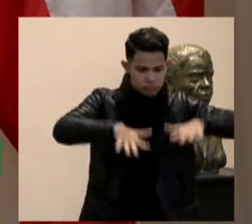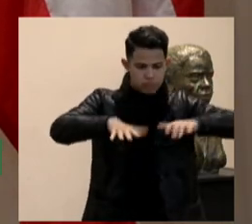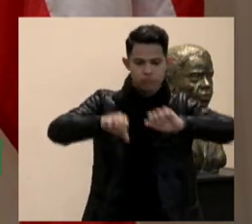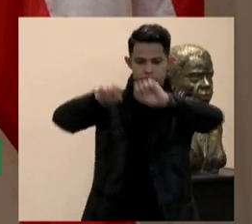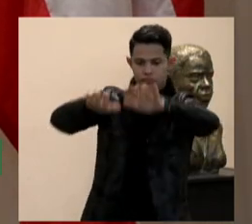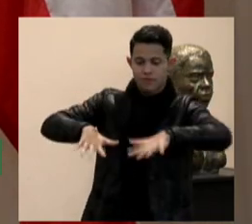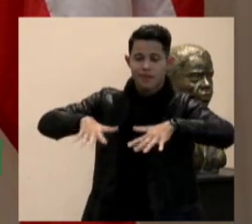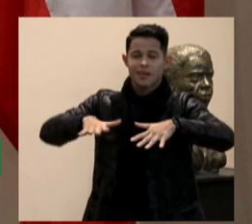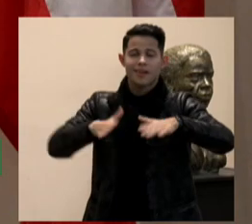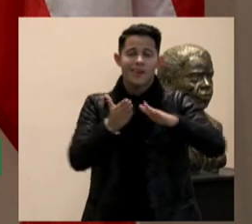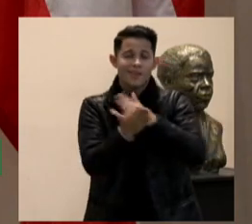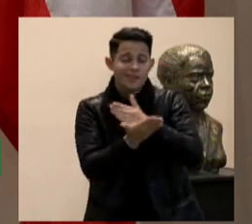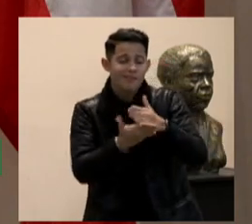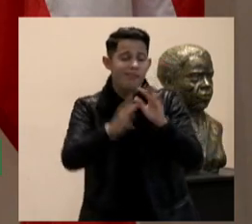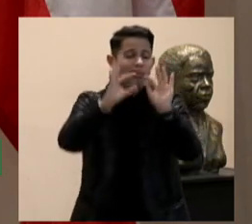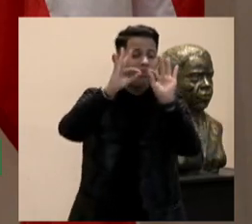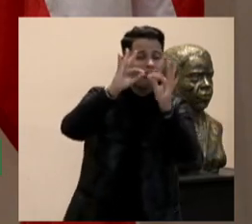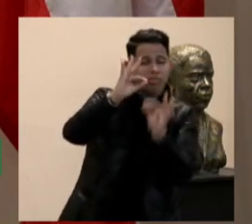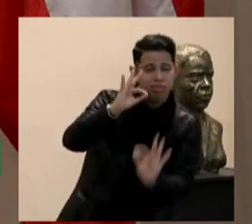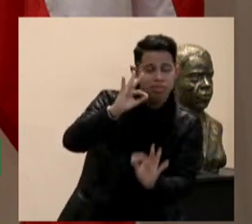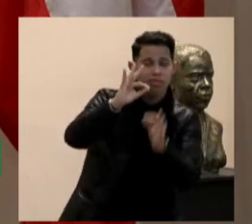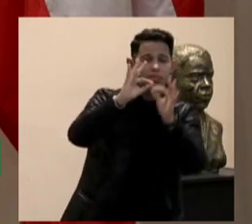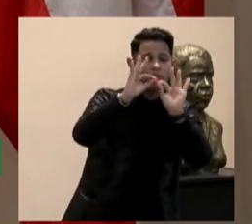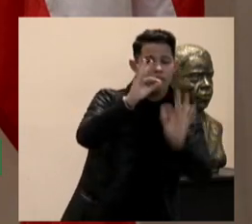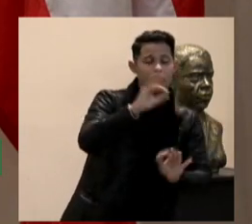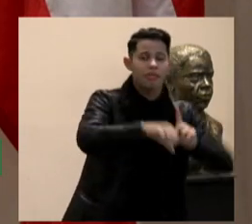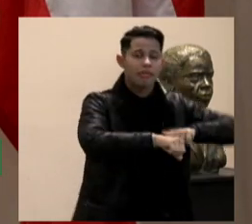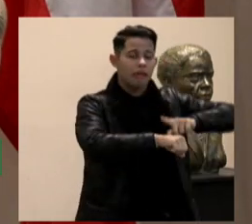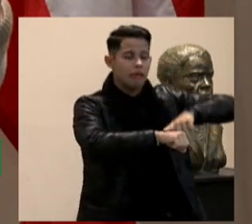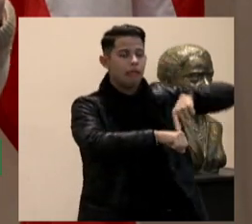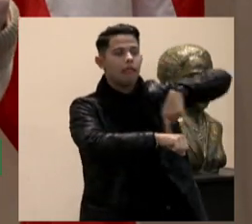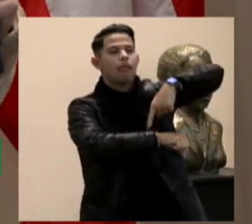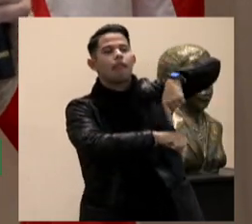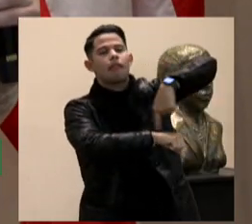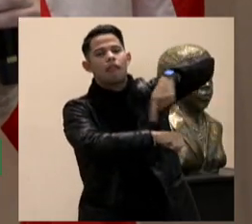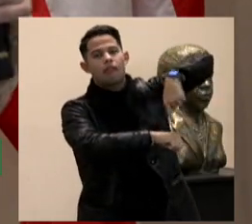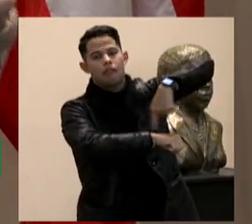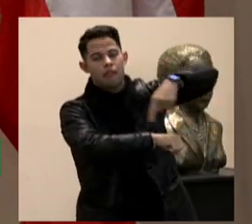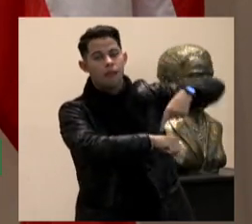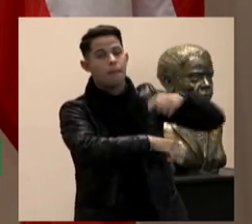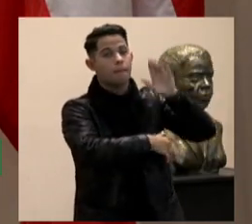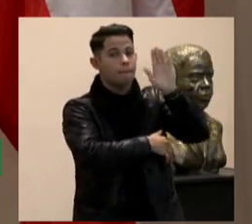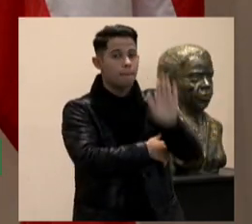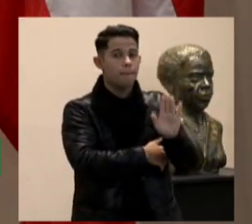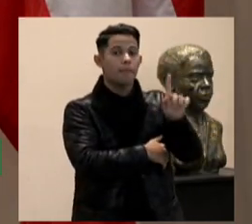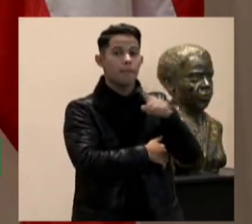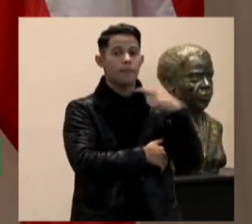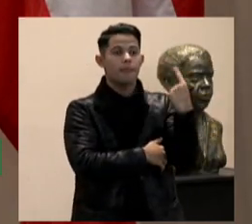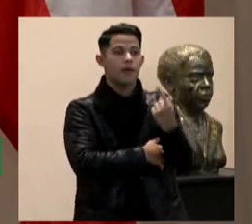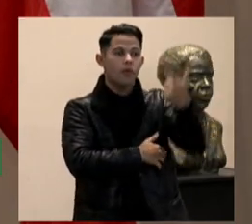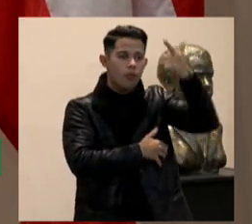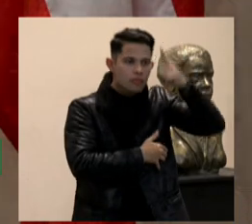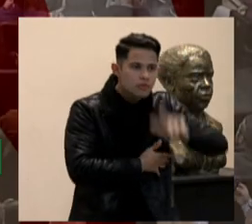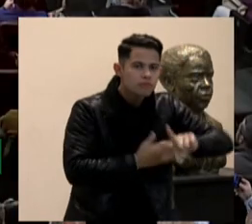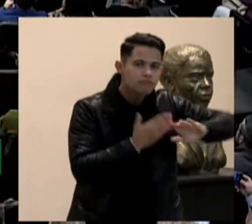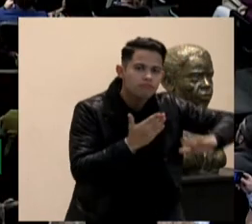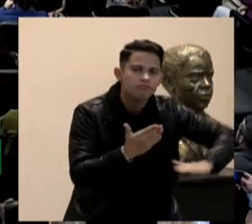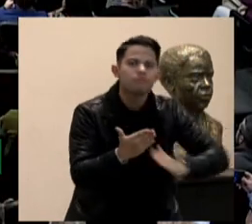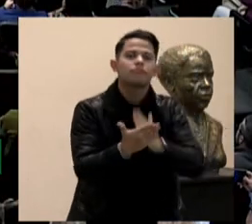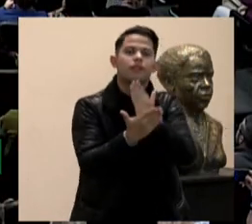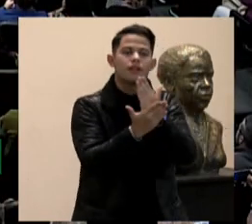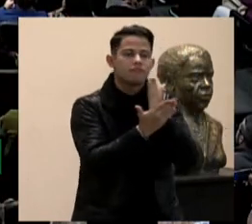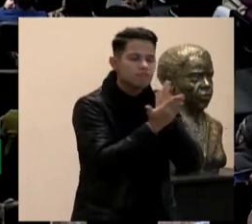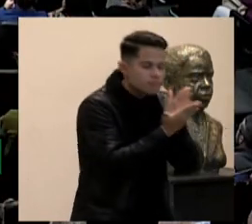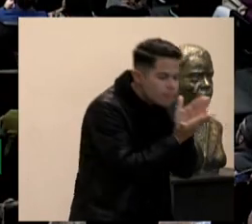longas demais, como eu já vou falar na sequência, né? E que a gente conseguiu aí consolidar um conjunto